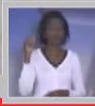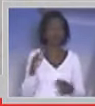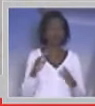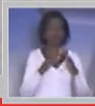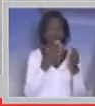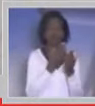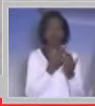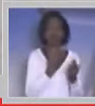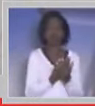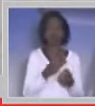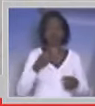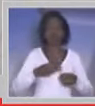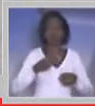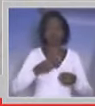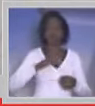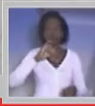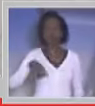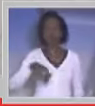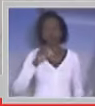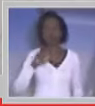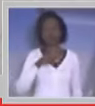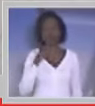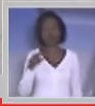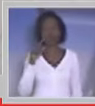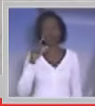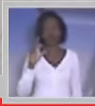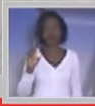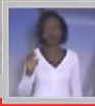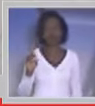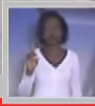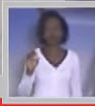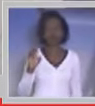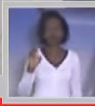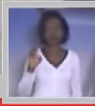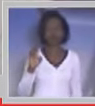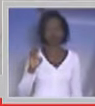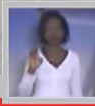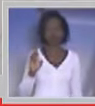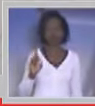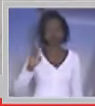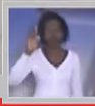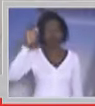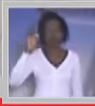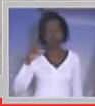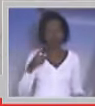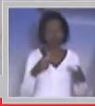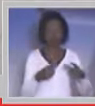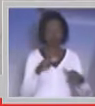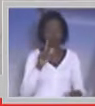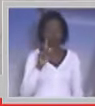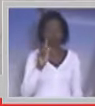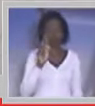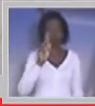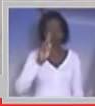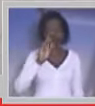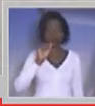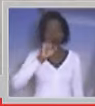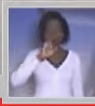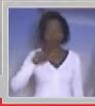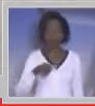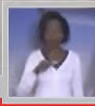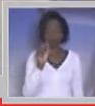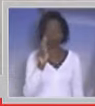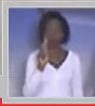João de Deus na região do Grajaú Jordanópolis 500 e o mar Fanfarra